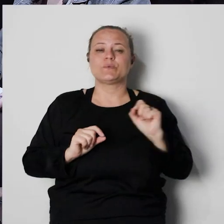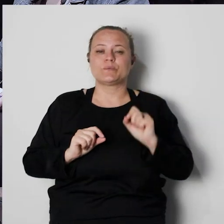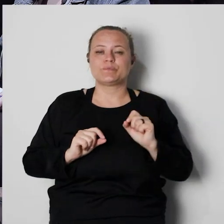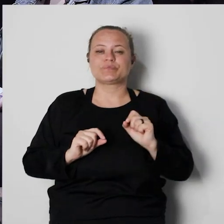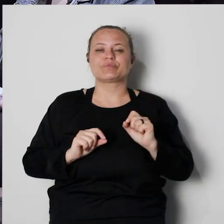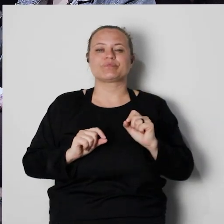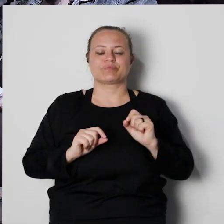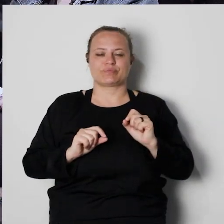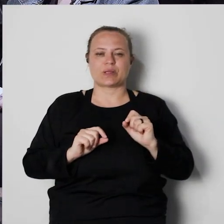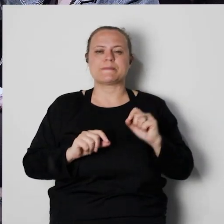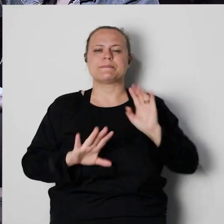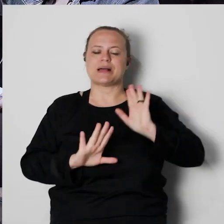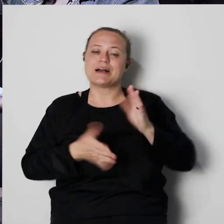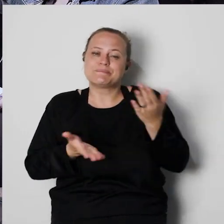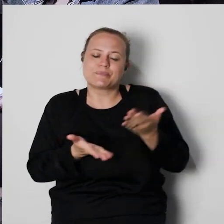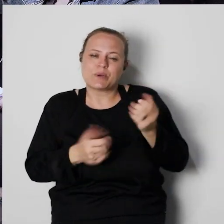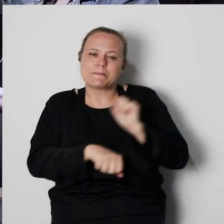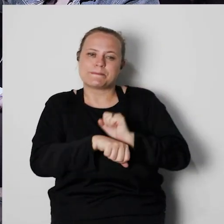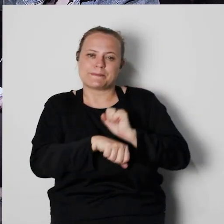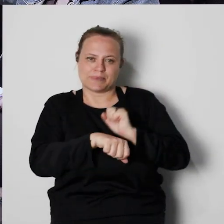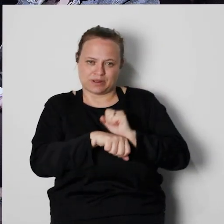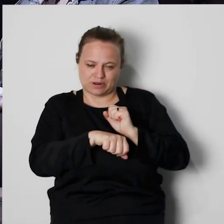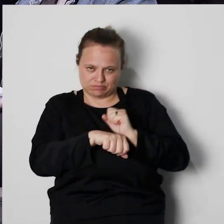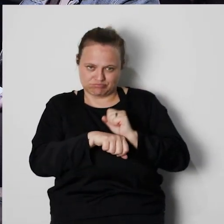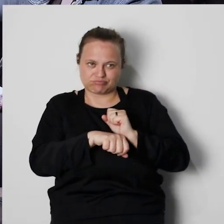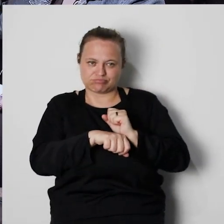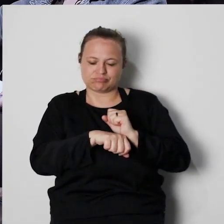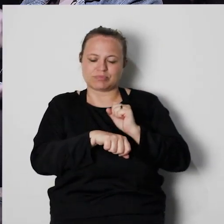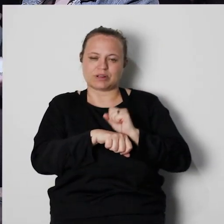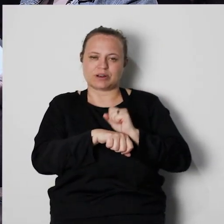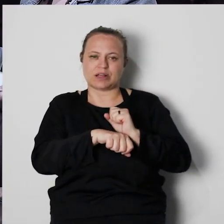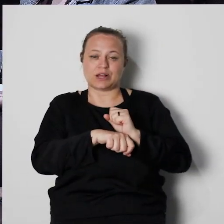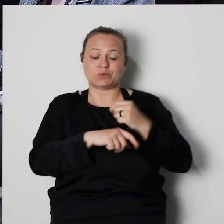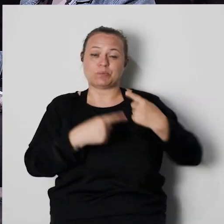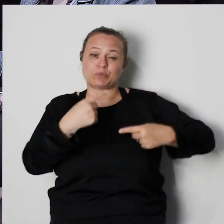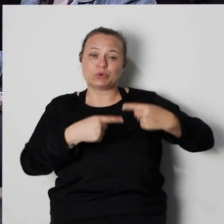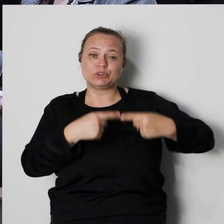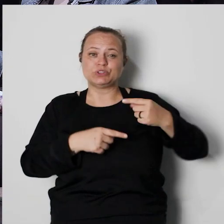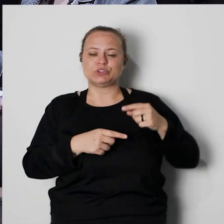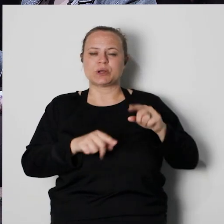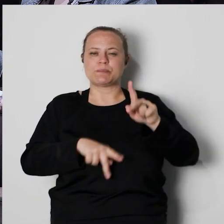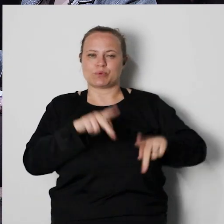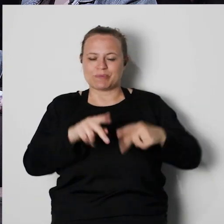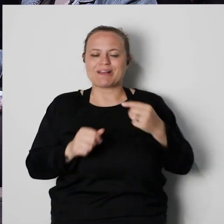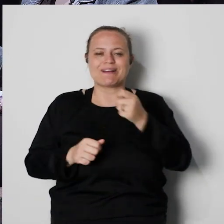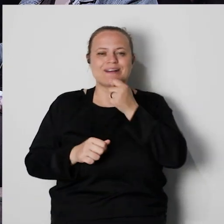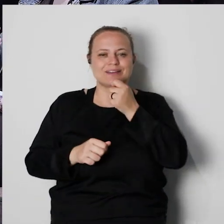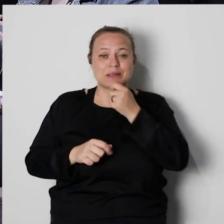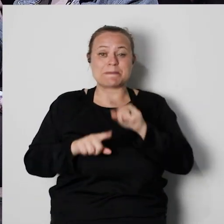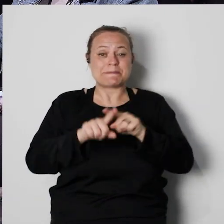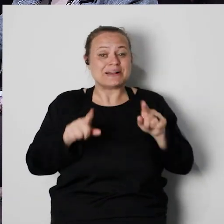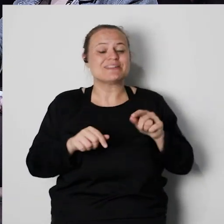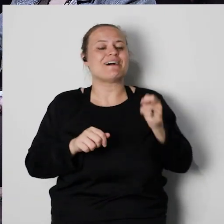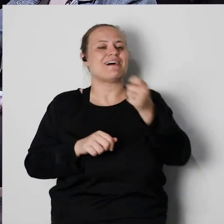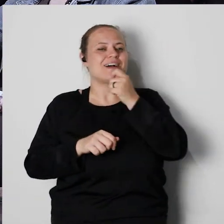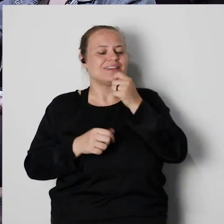vai além dos pontos, o Procultura, são 2 programas muito importantes que transformaram a nossa sociedade, que tem, mesmo que